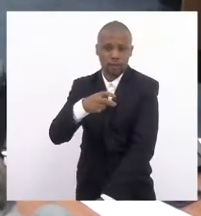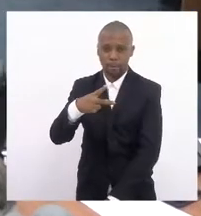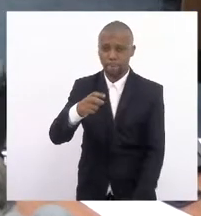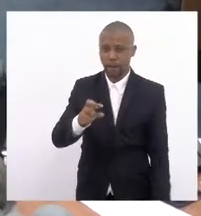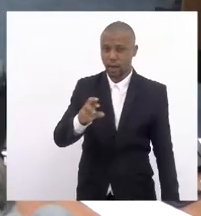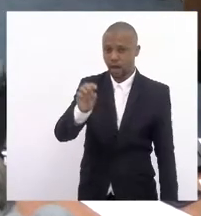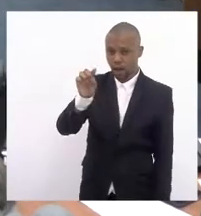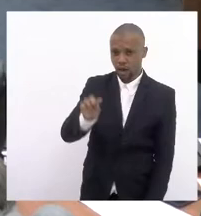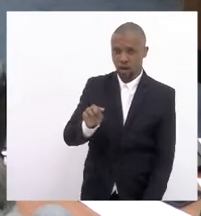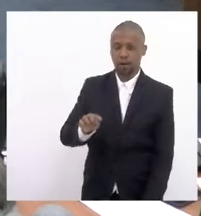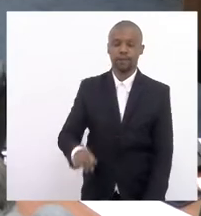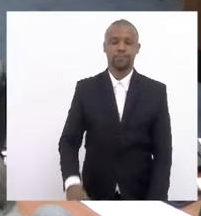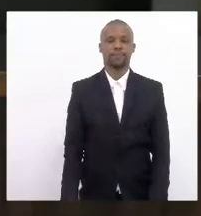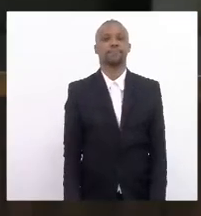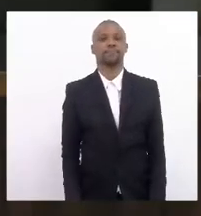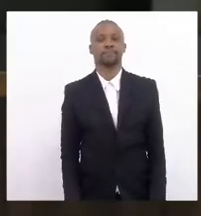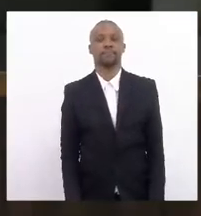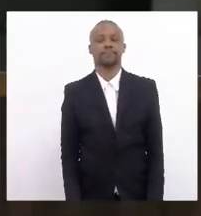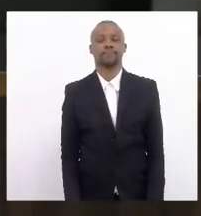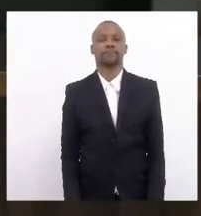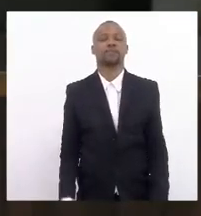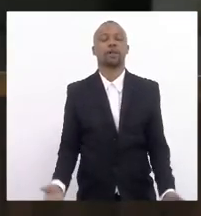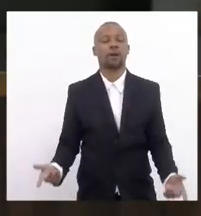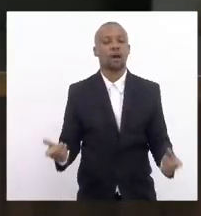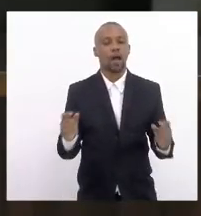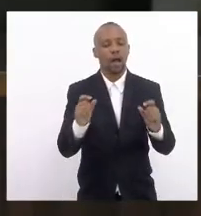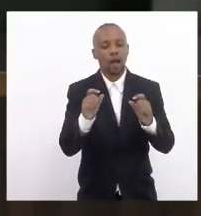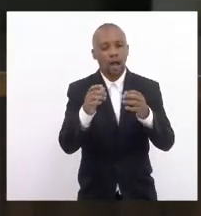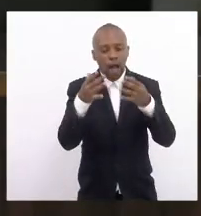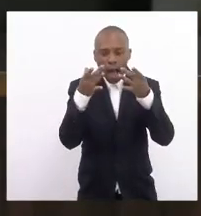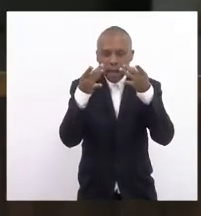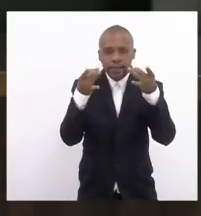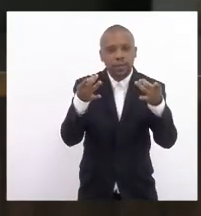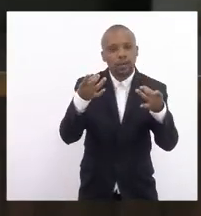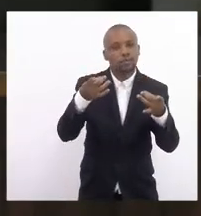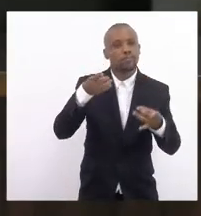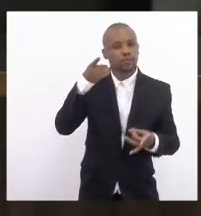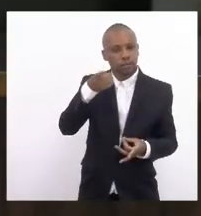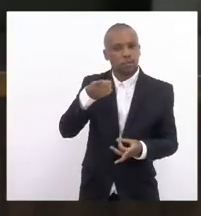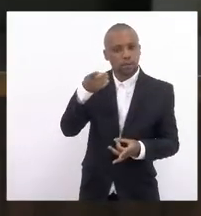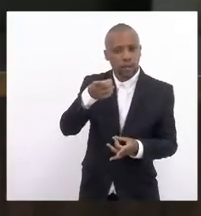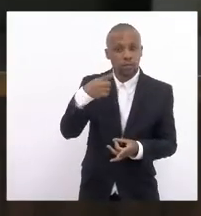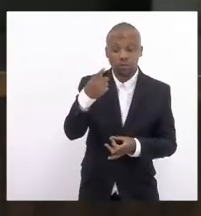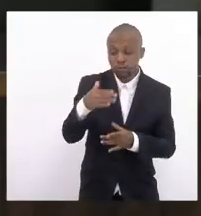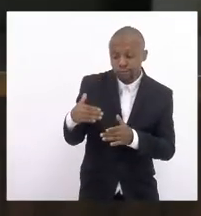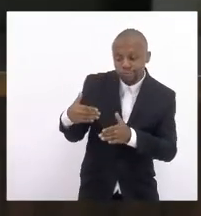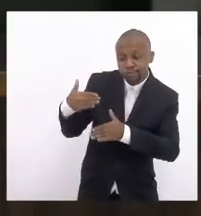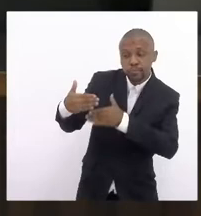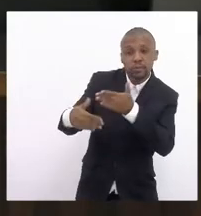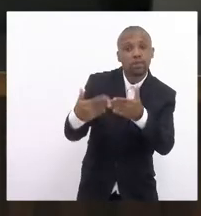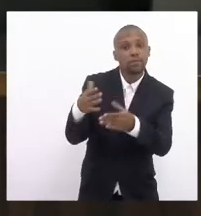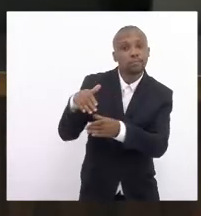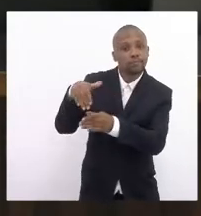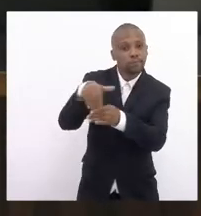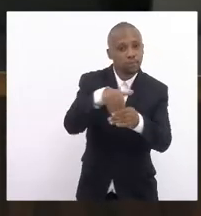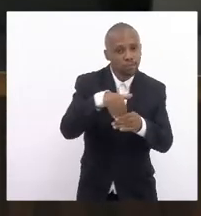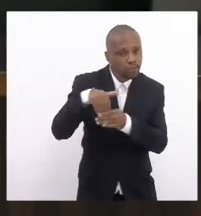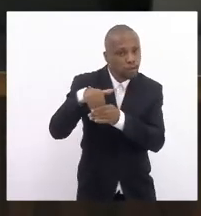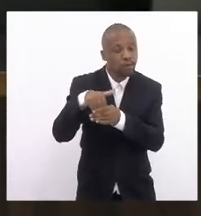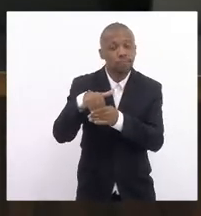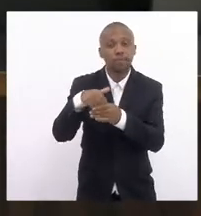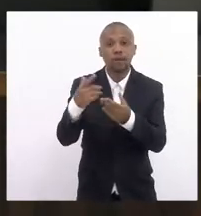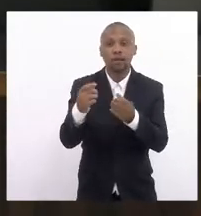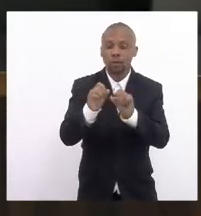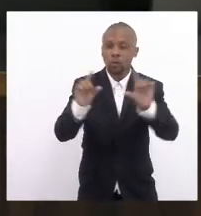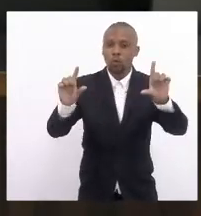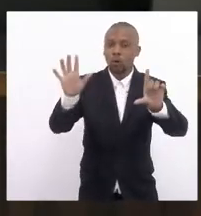Ok. Atenção, senhores parlamentares, estamos em procedimento de votação. Votando nominal no painel.